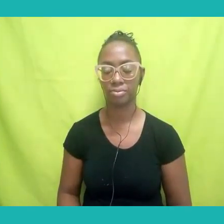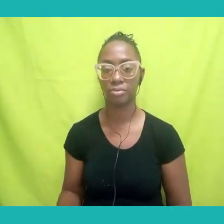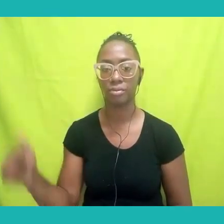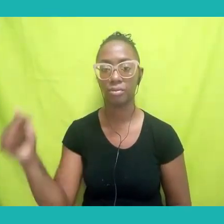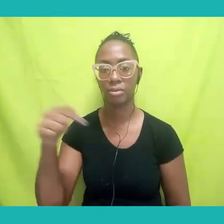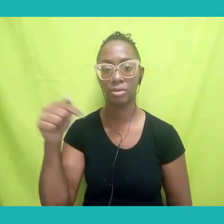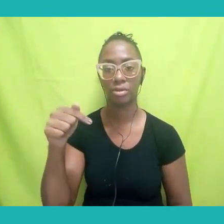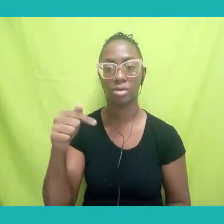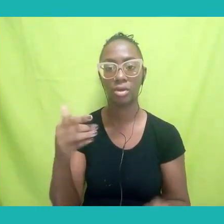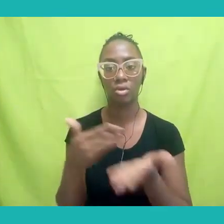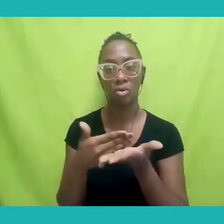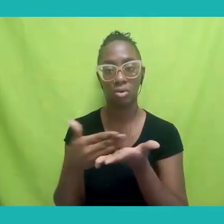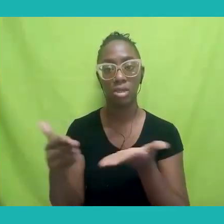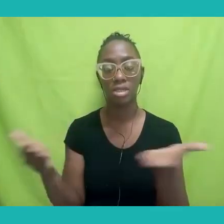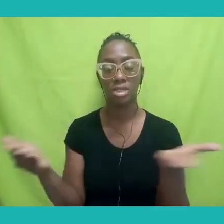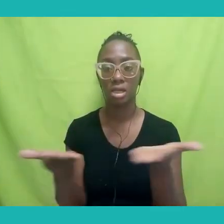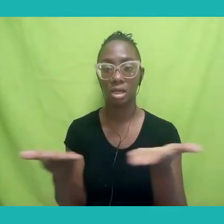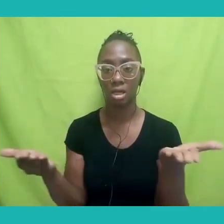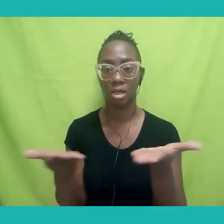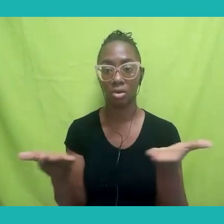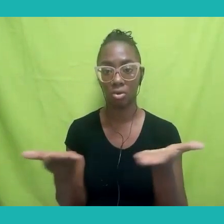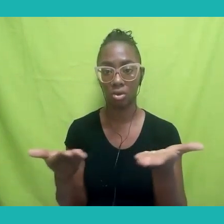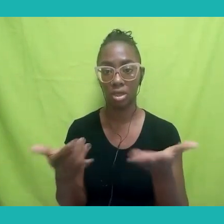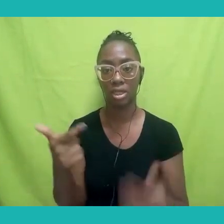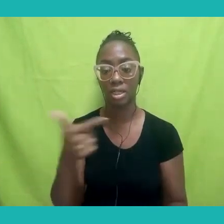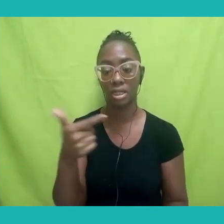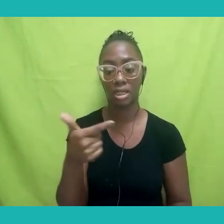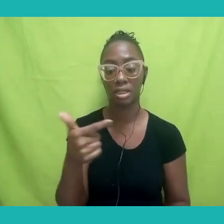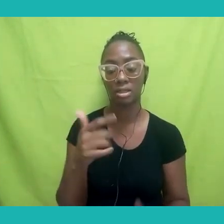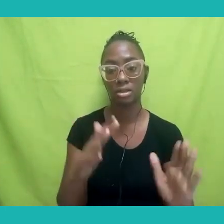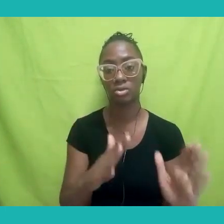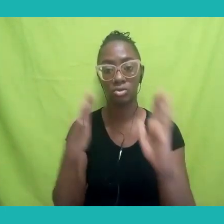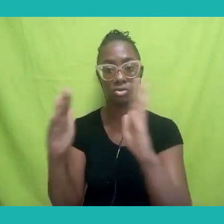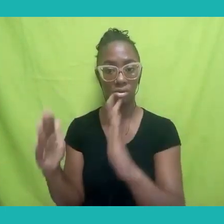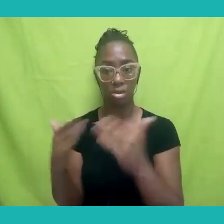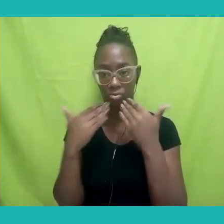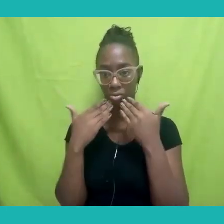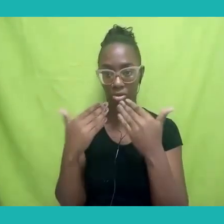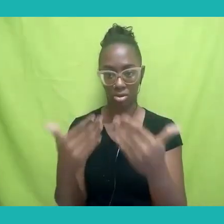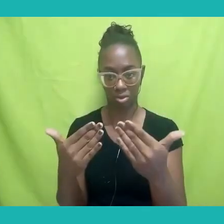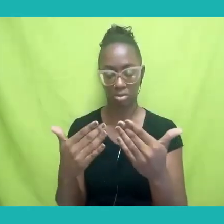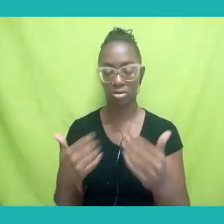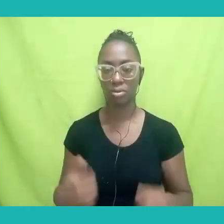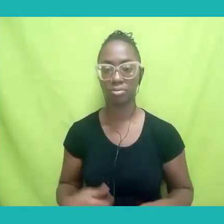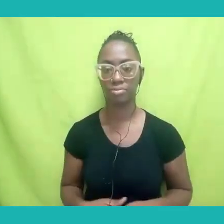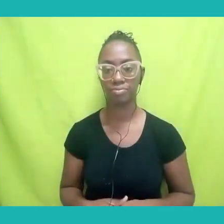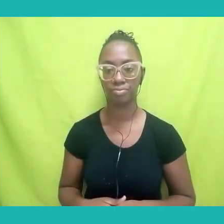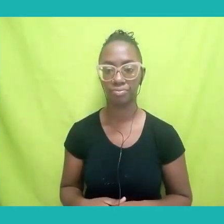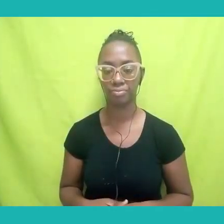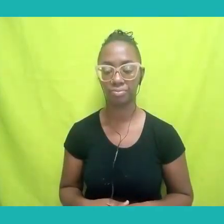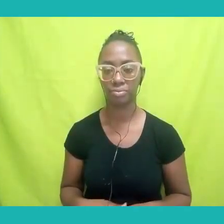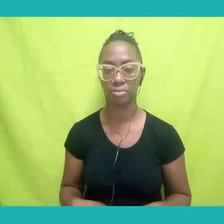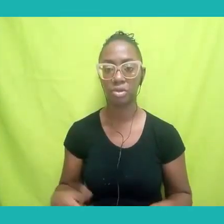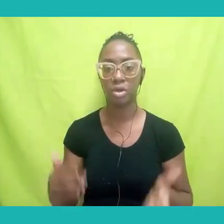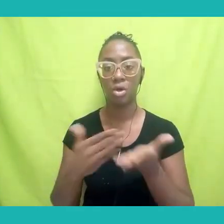começar agora a segunda parte da nossa apresentação, né? A gente vai começar a